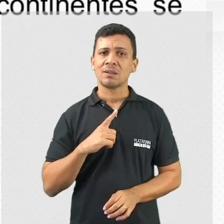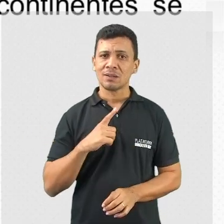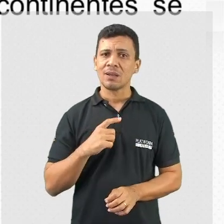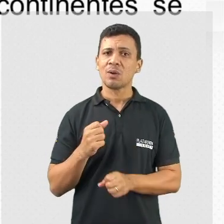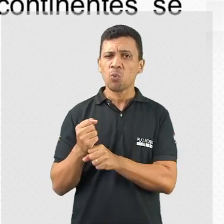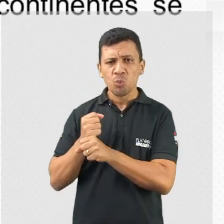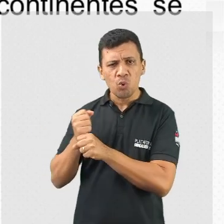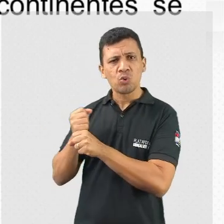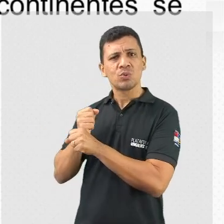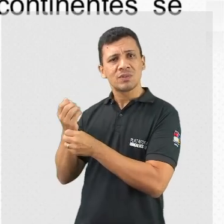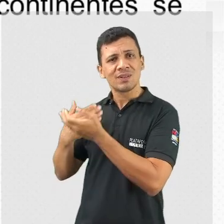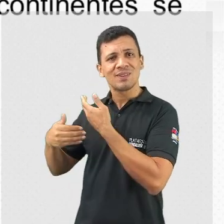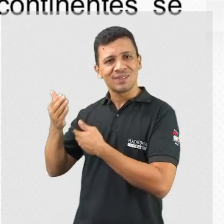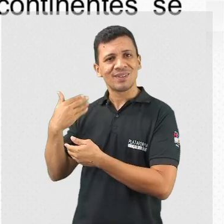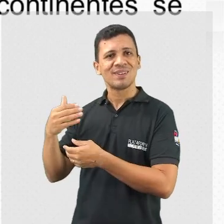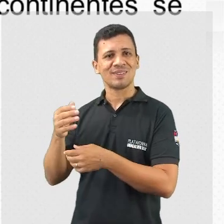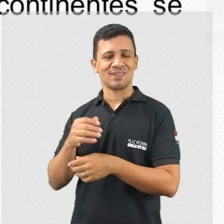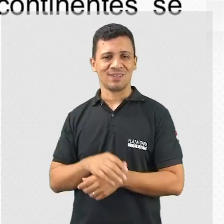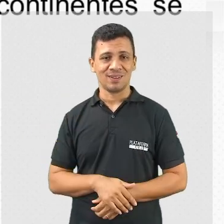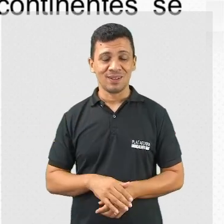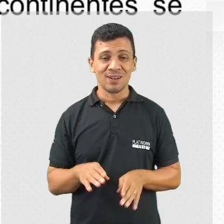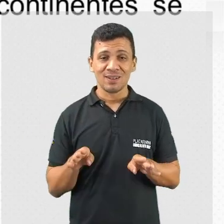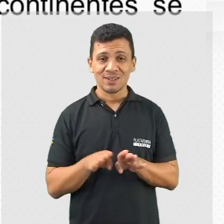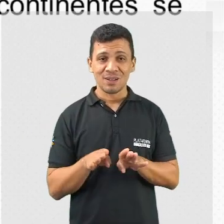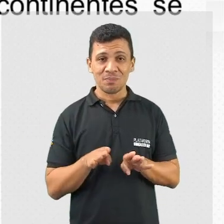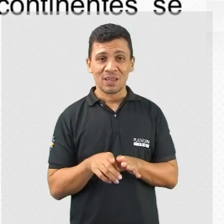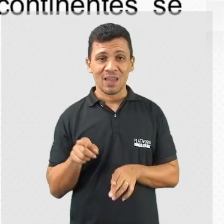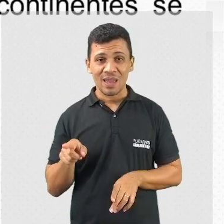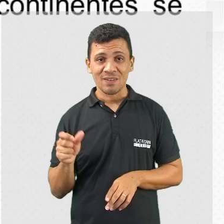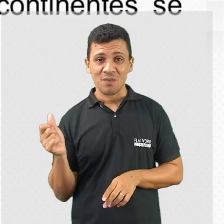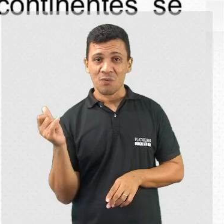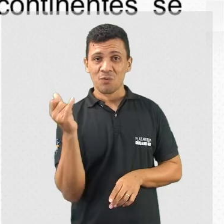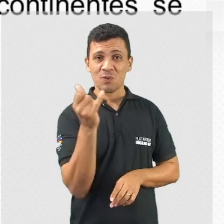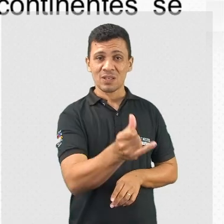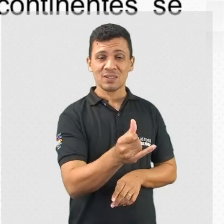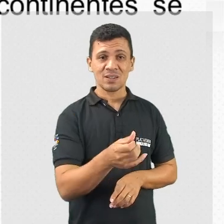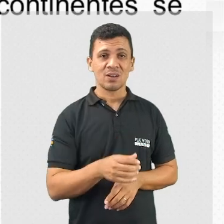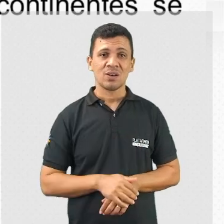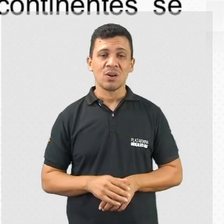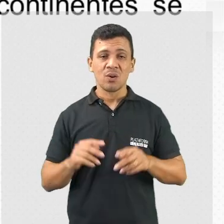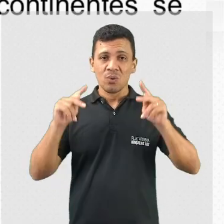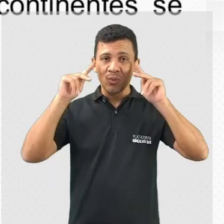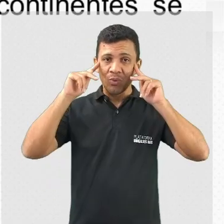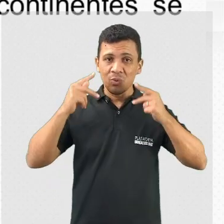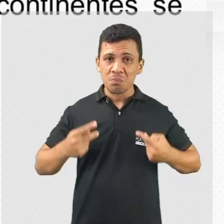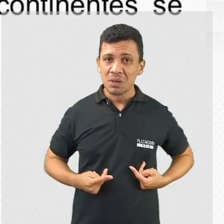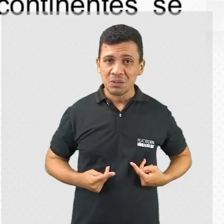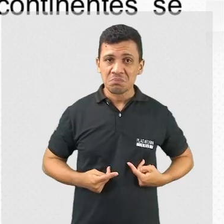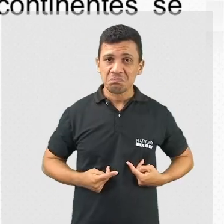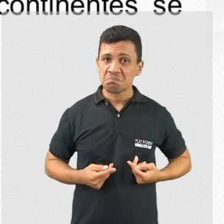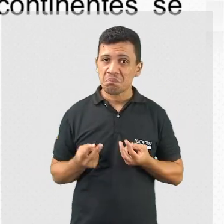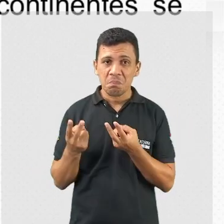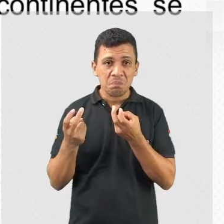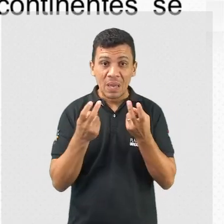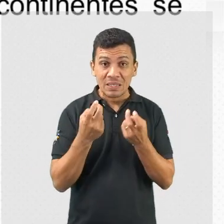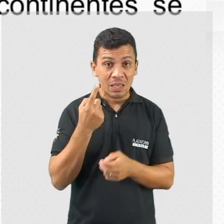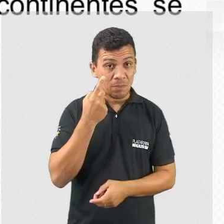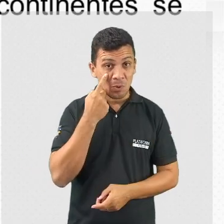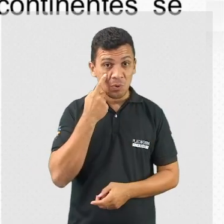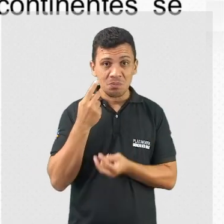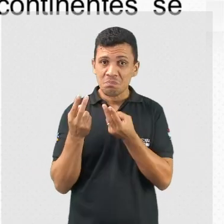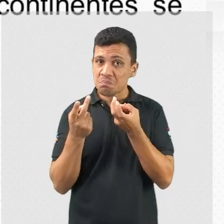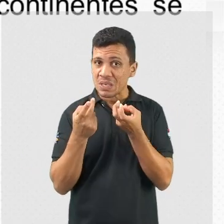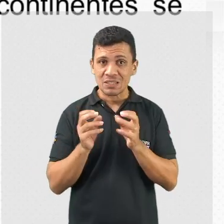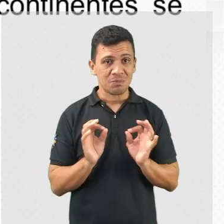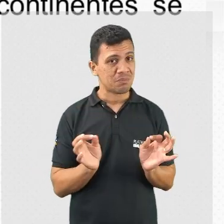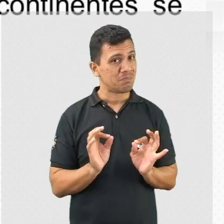atrás, né? E ele vai dizer que dentro da escala do ser humano, a gente não consegue perceber isso a olho nu, né, dentro